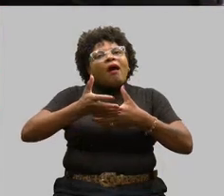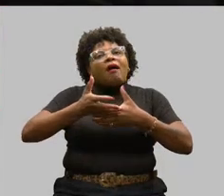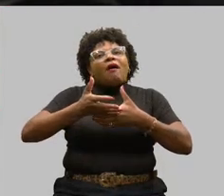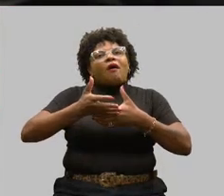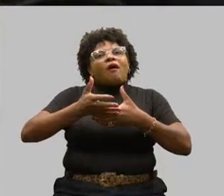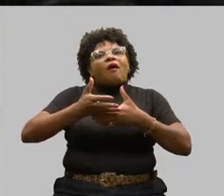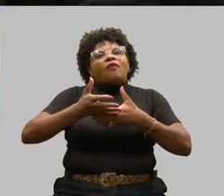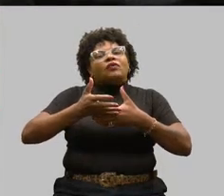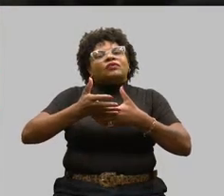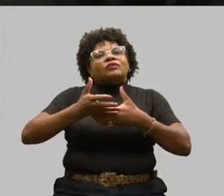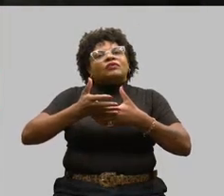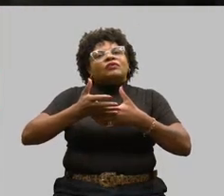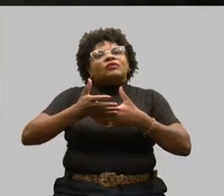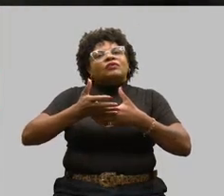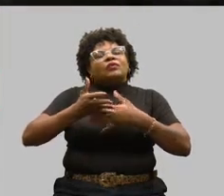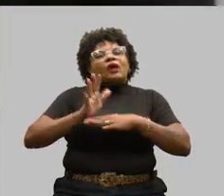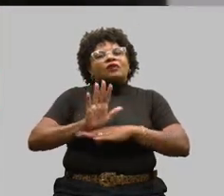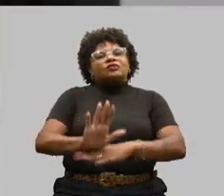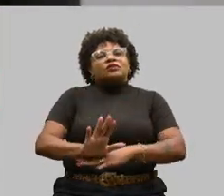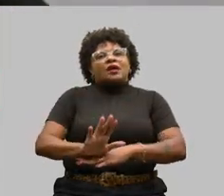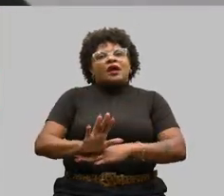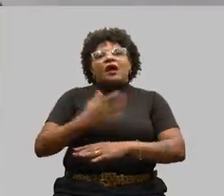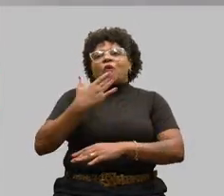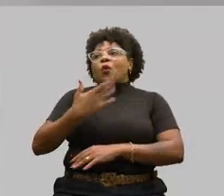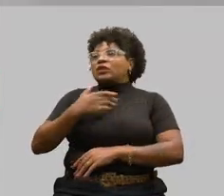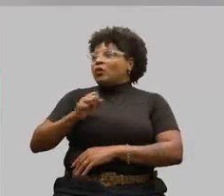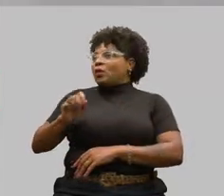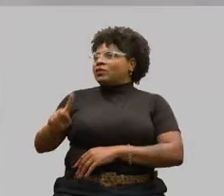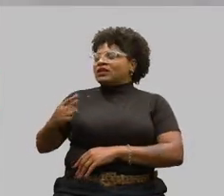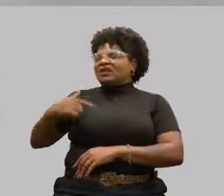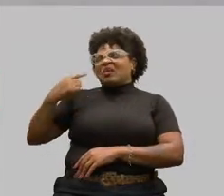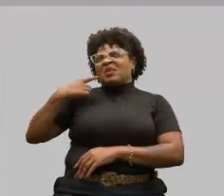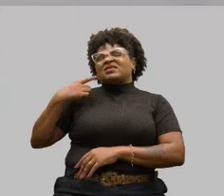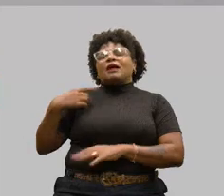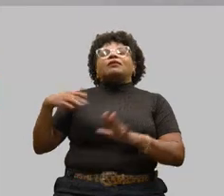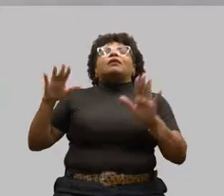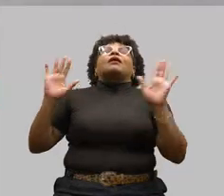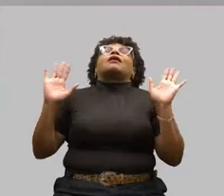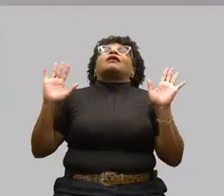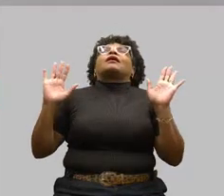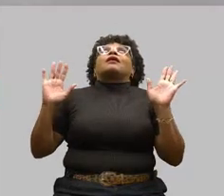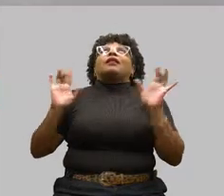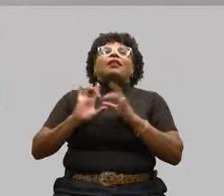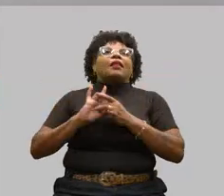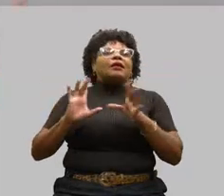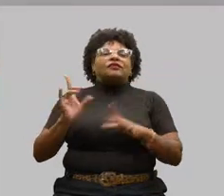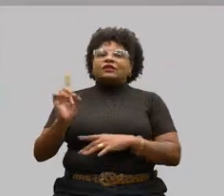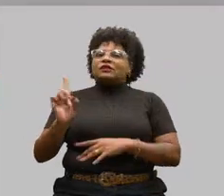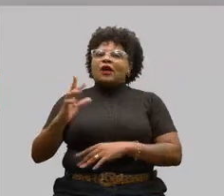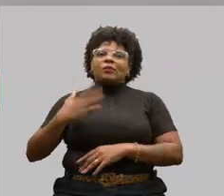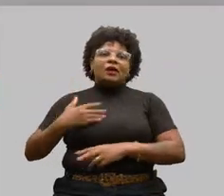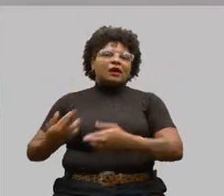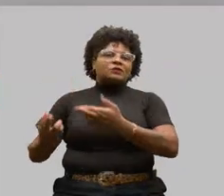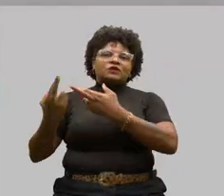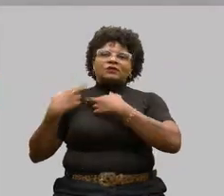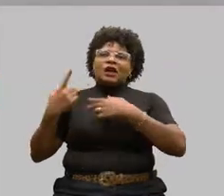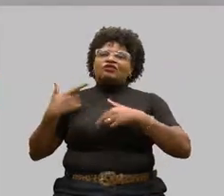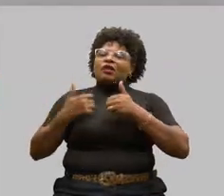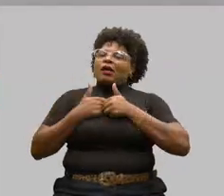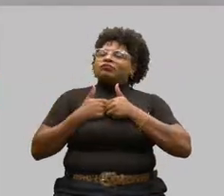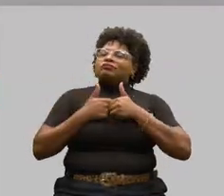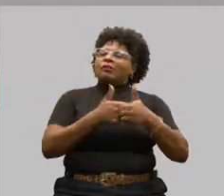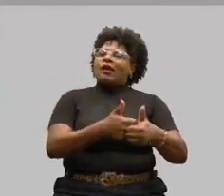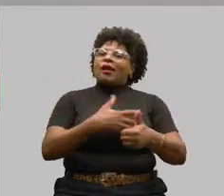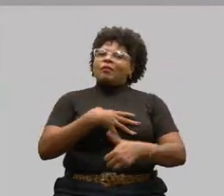útil eu sou quando eu aposentei eu pensei assim ai você aposentada não eu tenho minha função de acompanhar Gabriel e o desenvolvimento dele